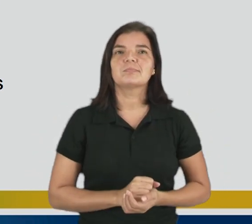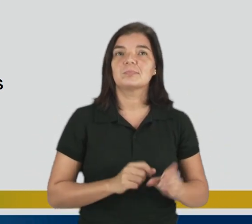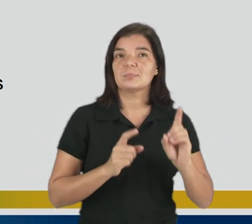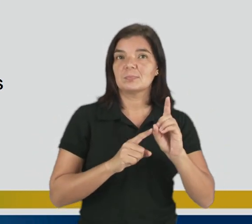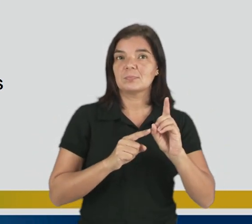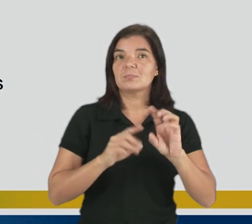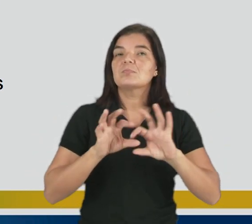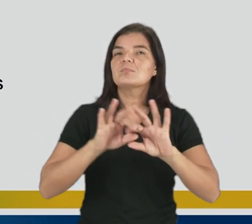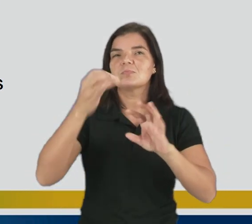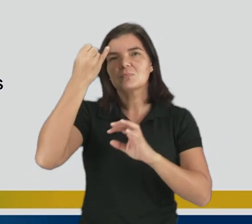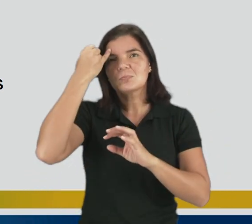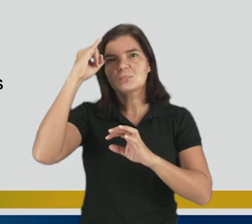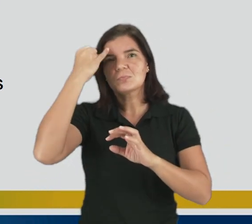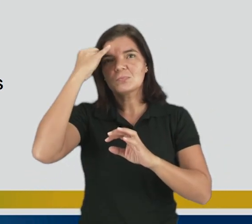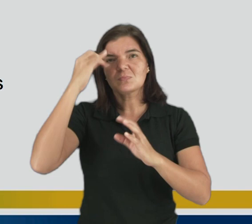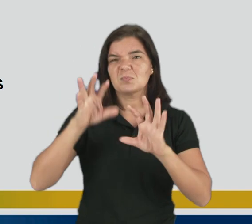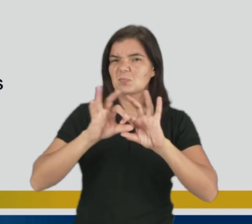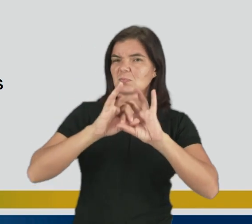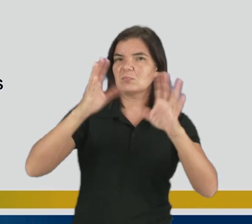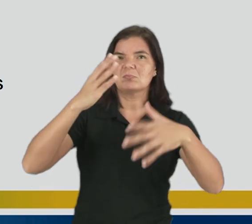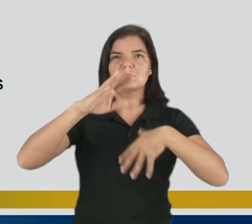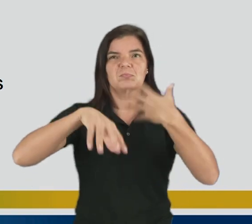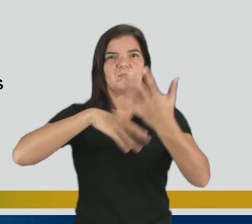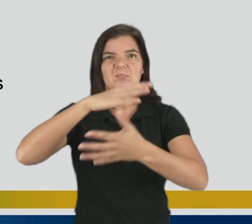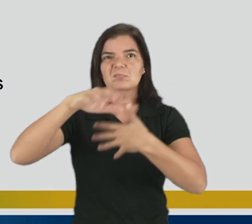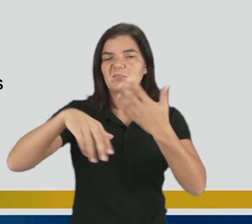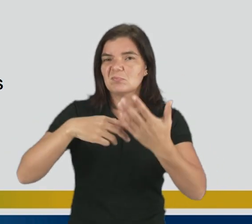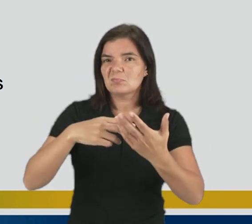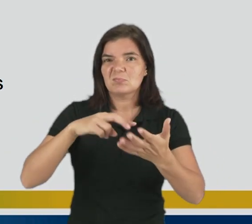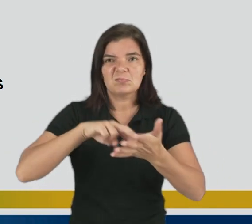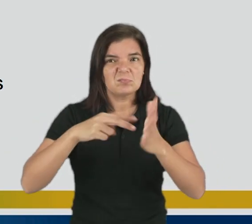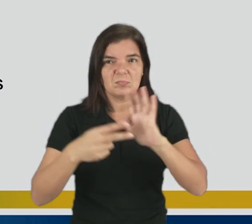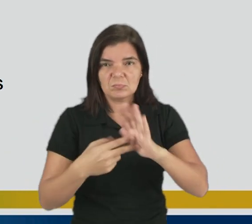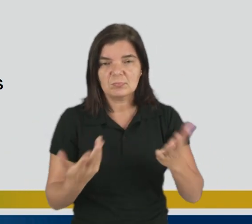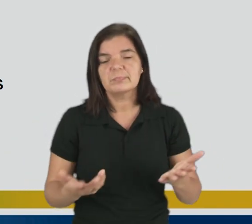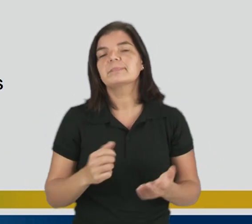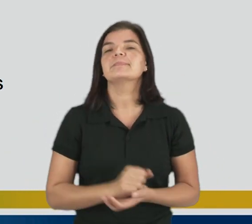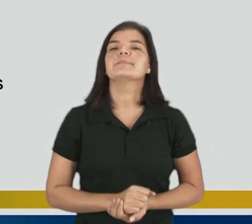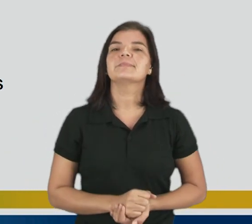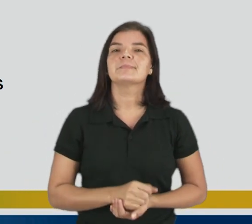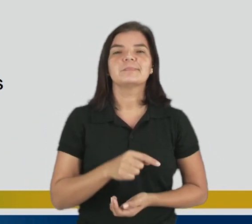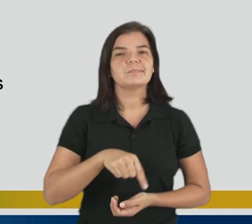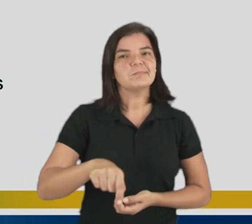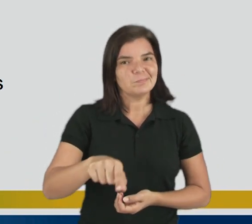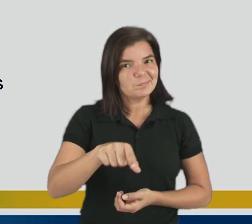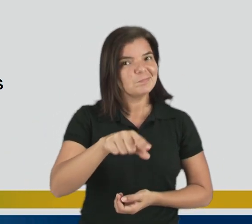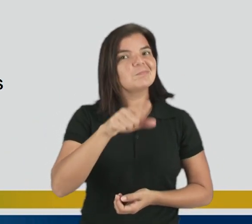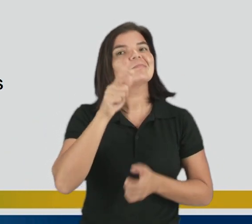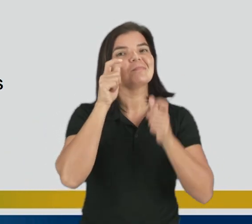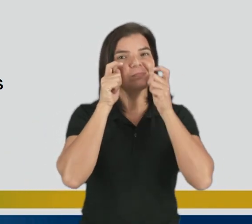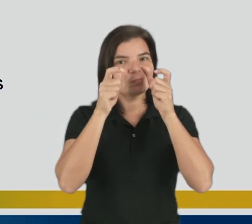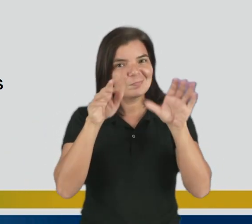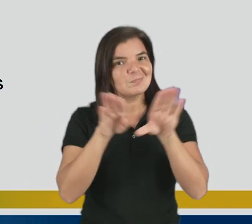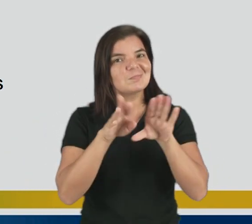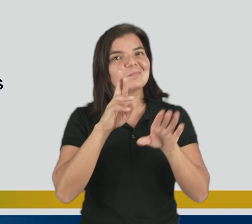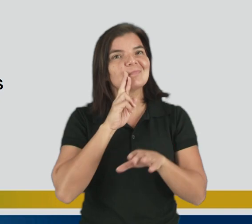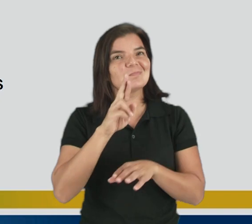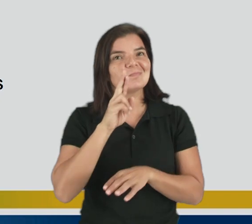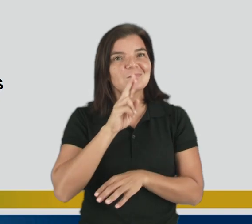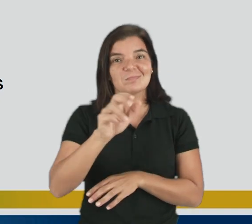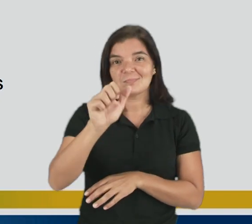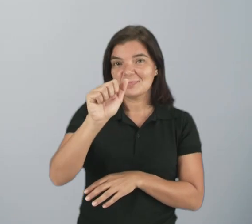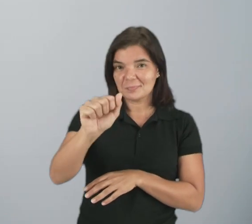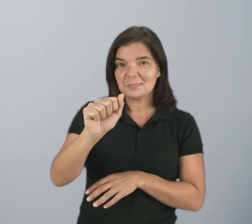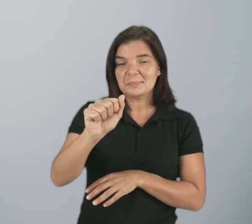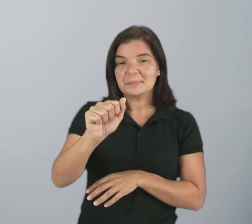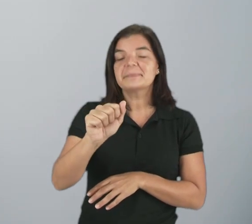texto? D, permitir que as ideias fiquem soltas, sem relação umas com as outras. Eu tenho certeza que você marcou a